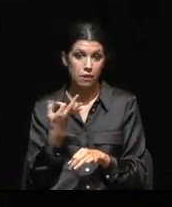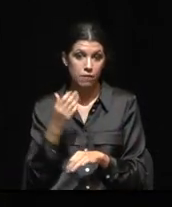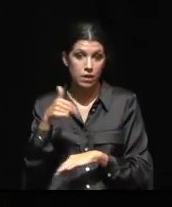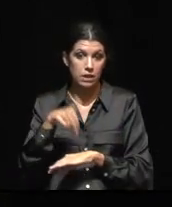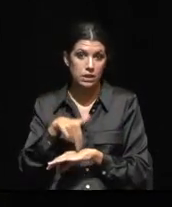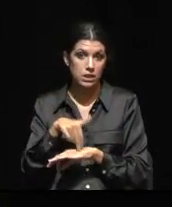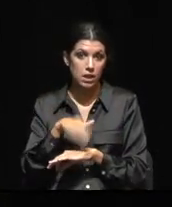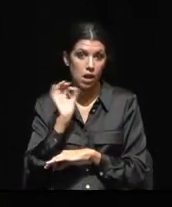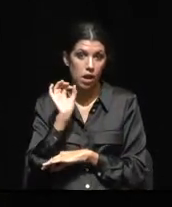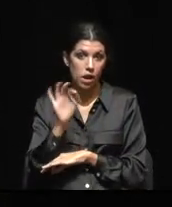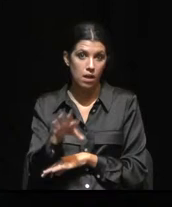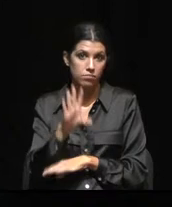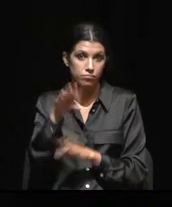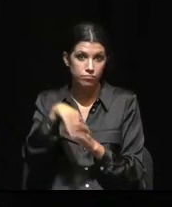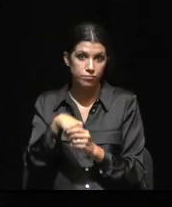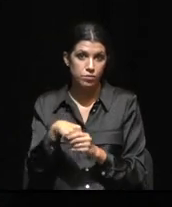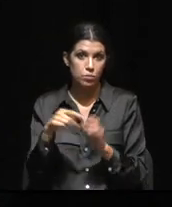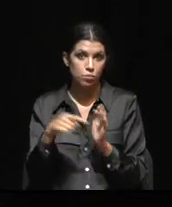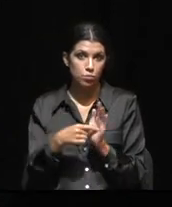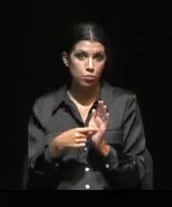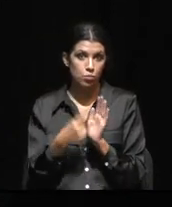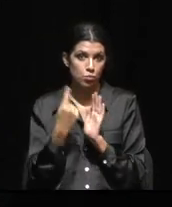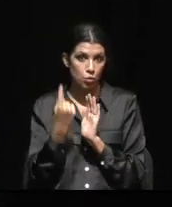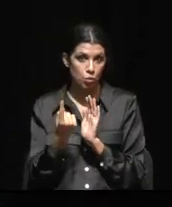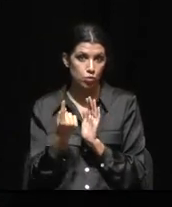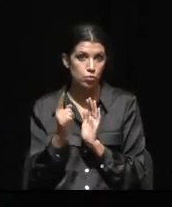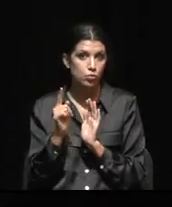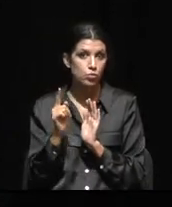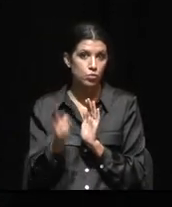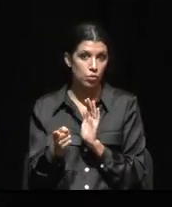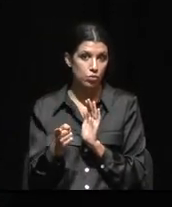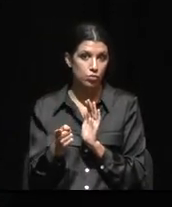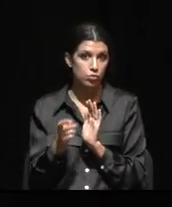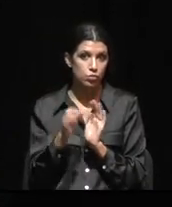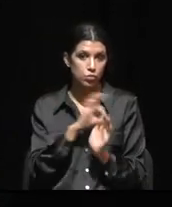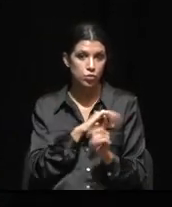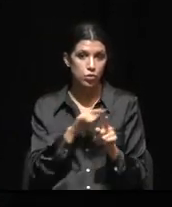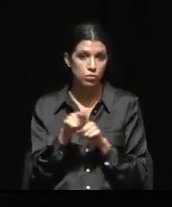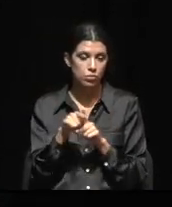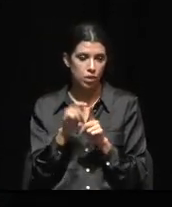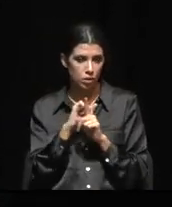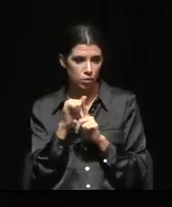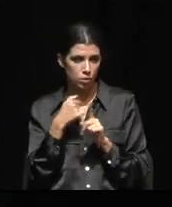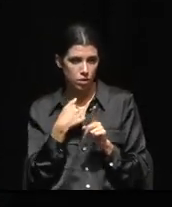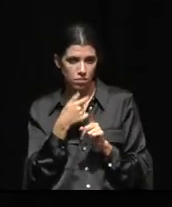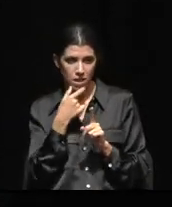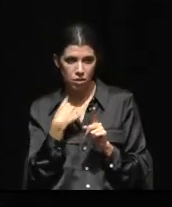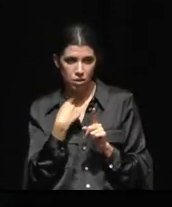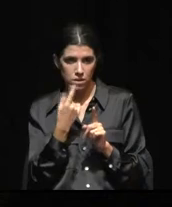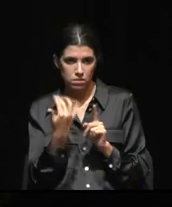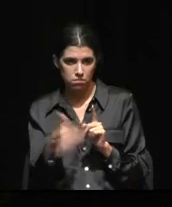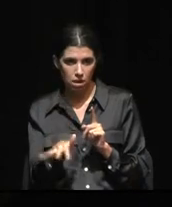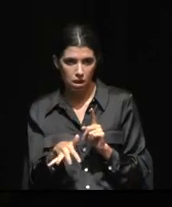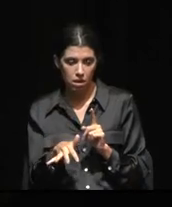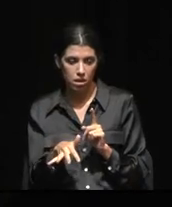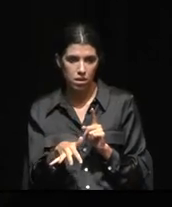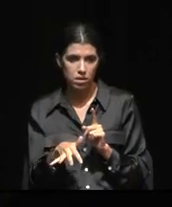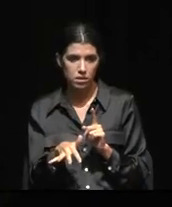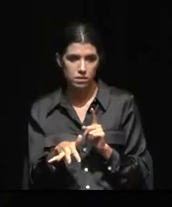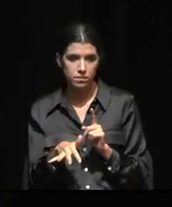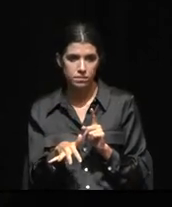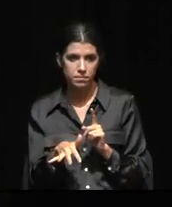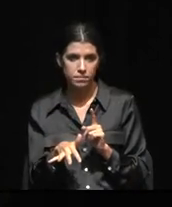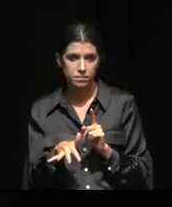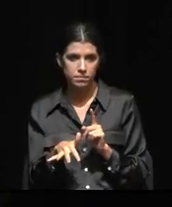sugerir a inclusão de um ponto que seria e o senhor Deputado corrija-me se se não não estiver a ser